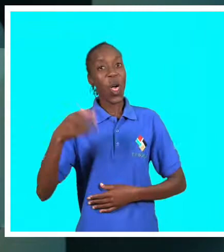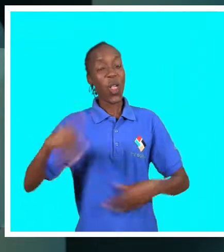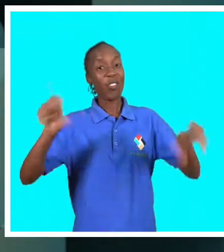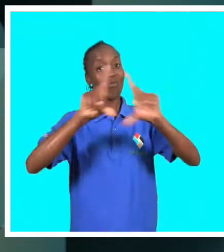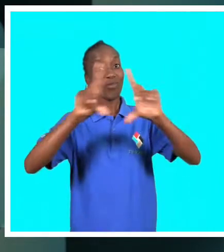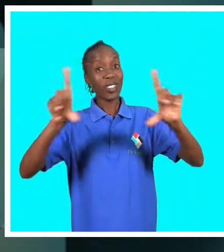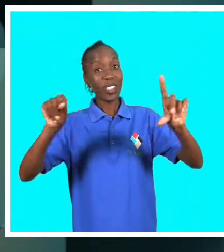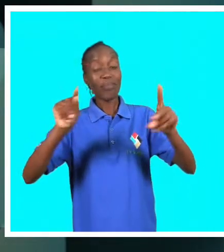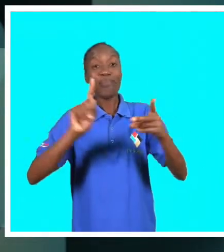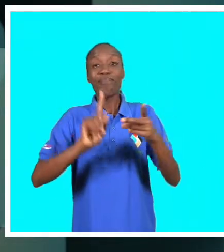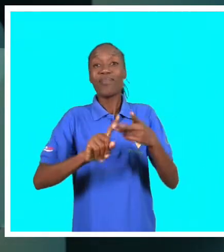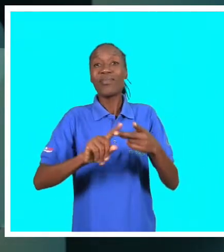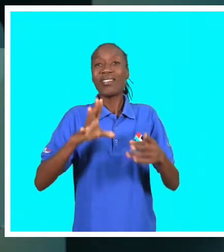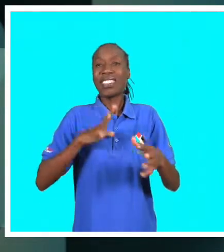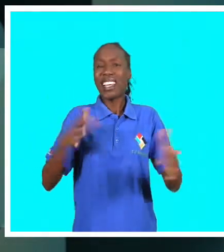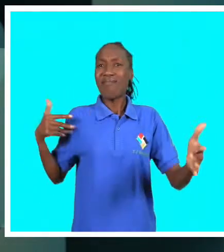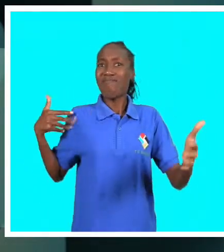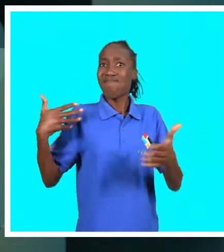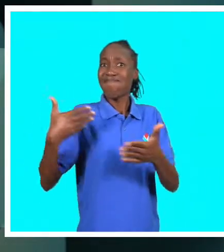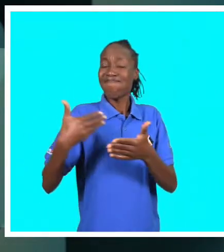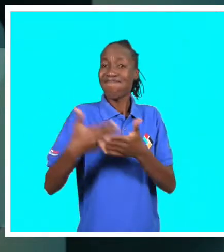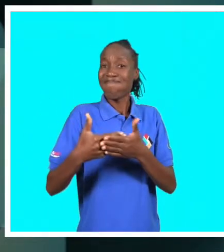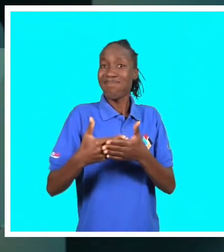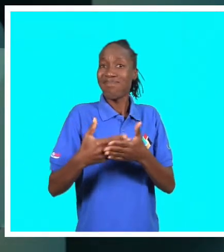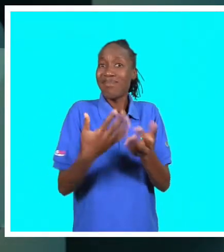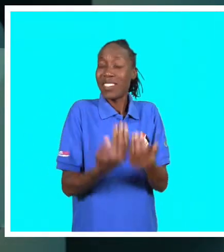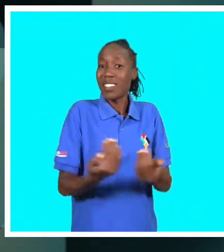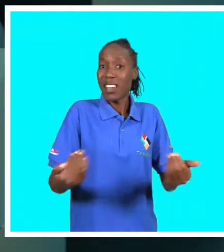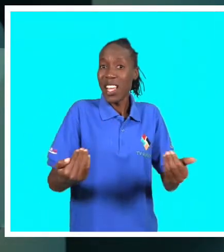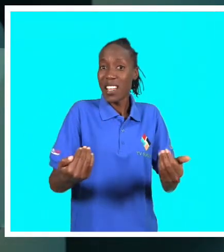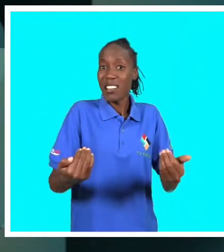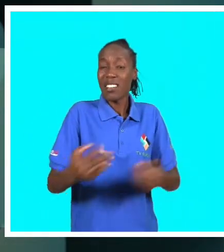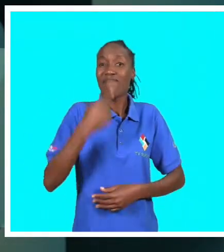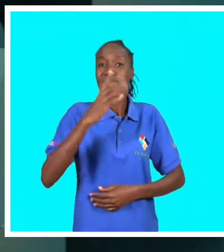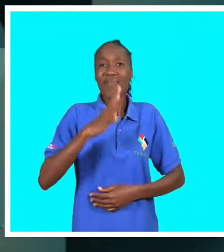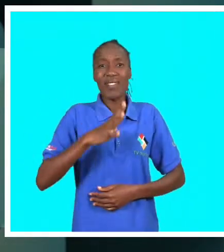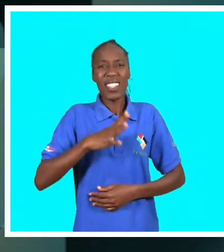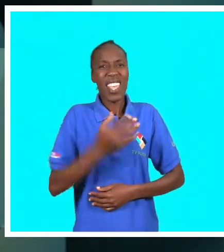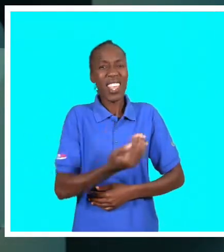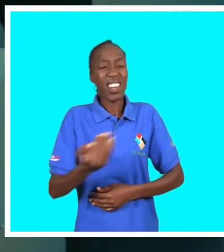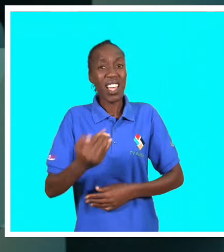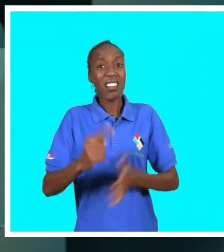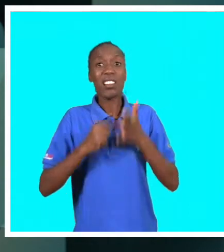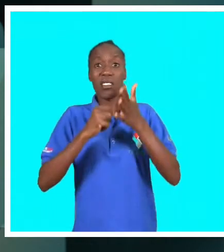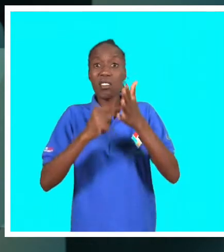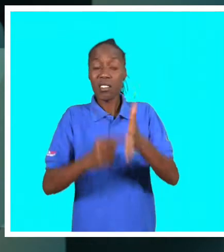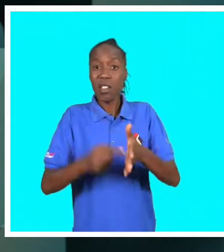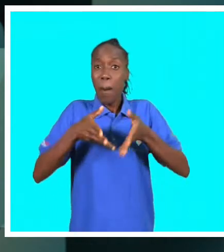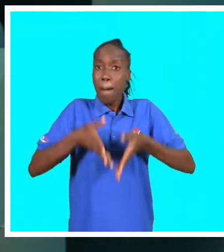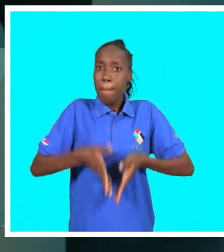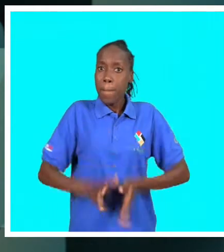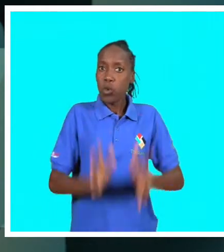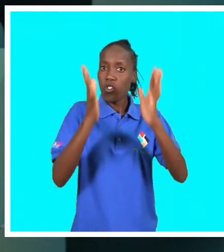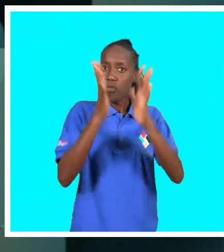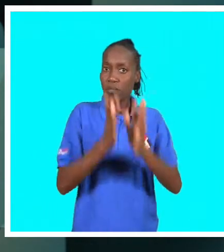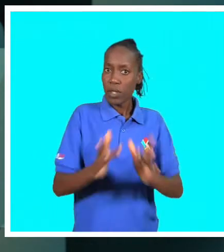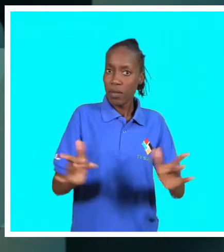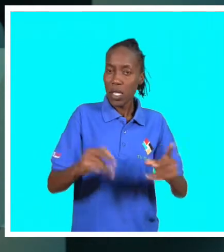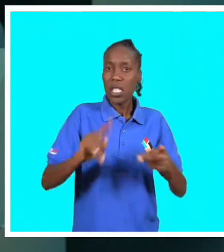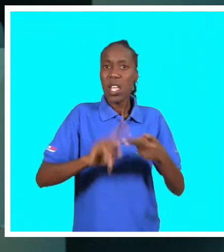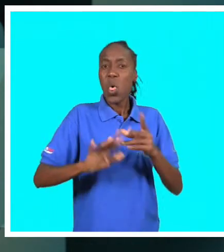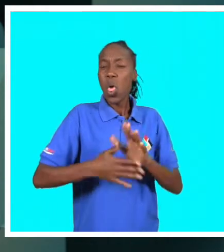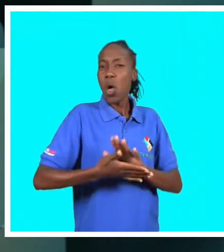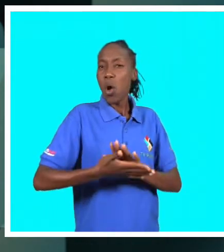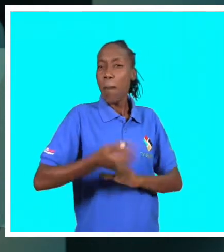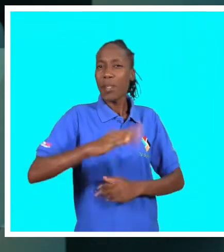Outro aspecto é durante mesmo a infância. Uma criança que na infância, por exemplo, depois do nascimento,